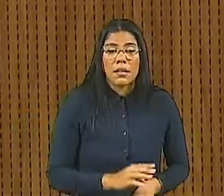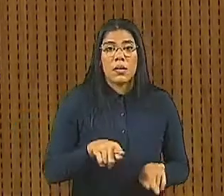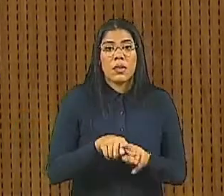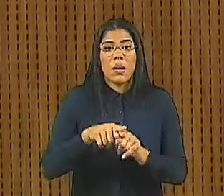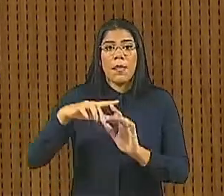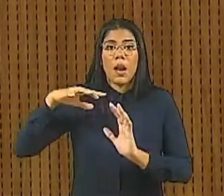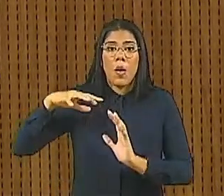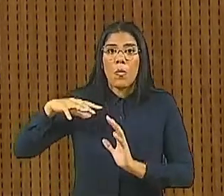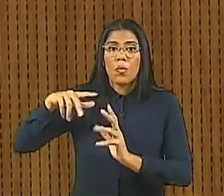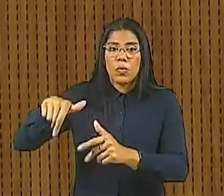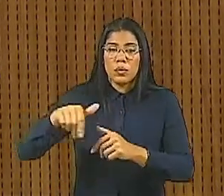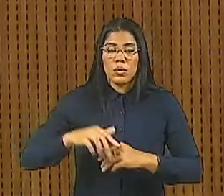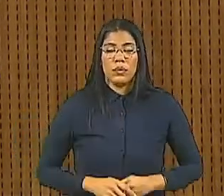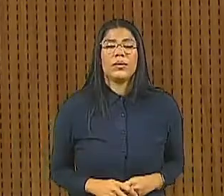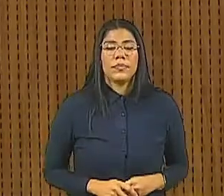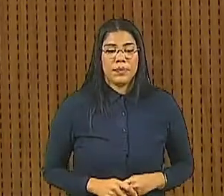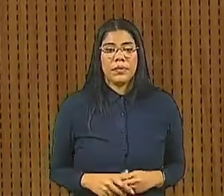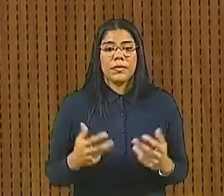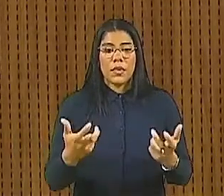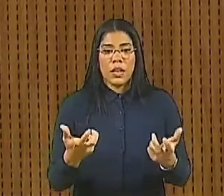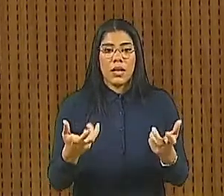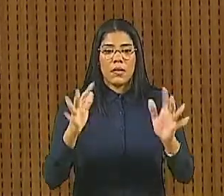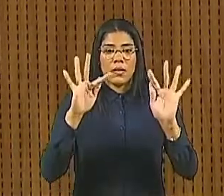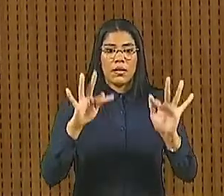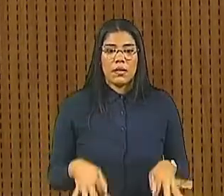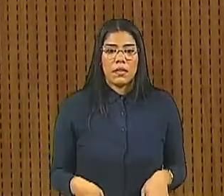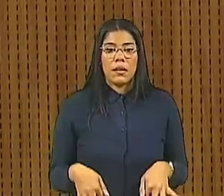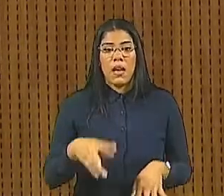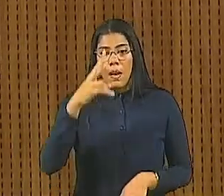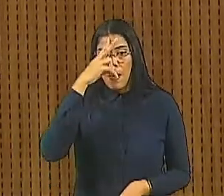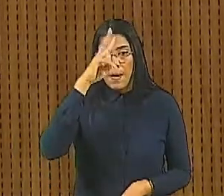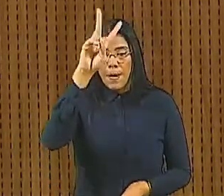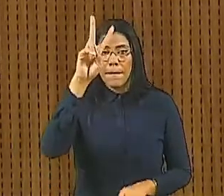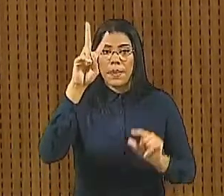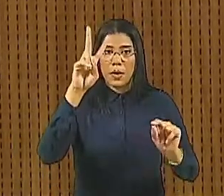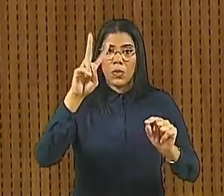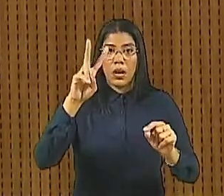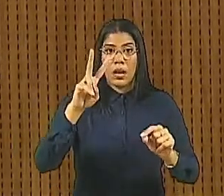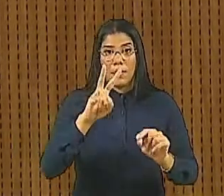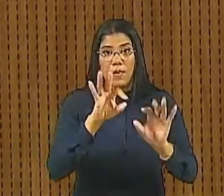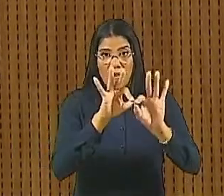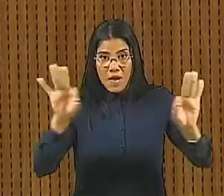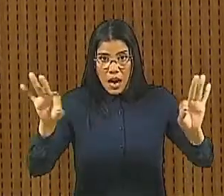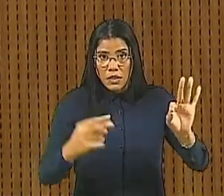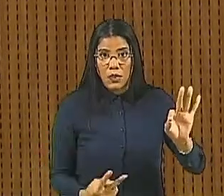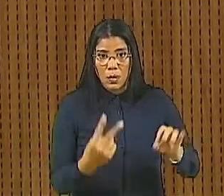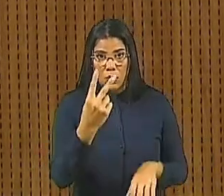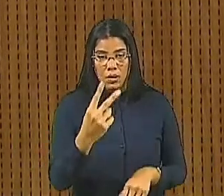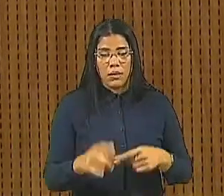interessam ao planeta. Quero concluir lembrando duas frases.